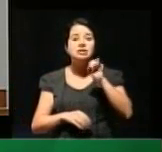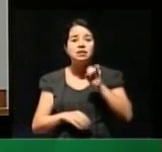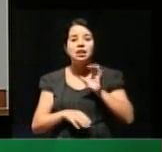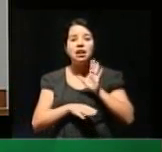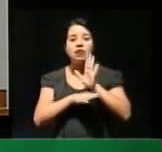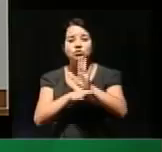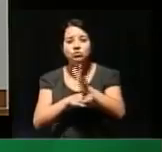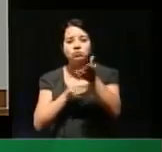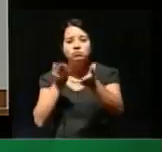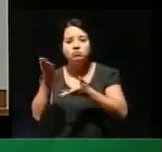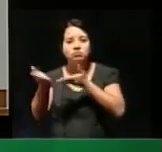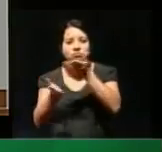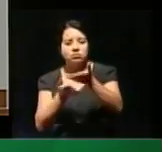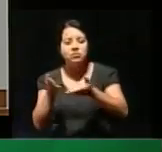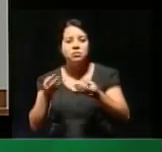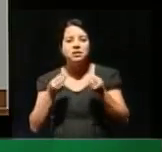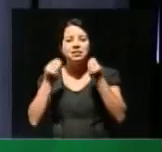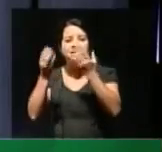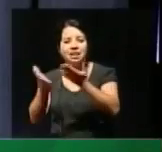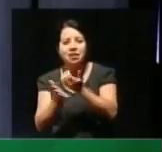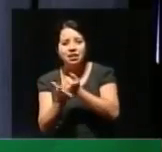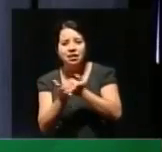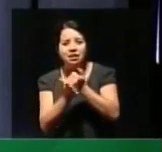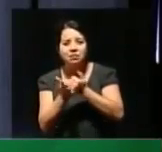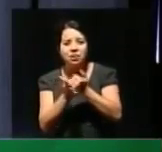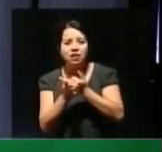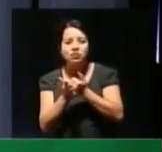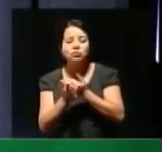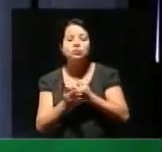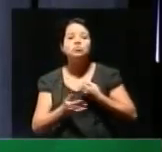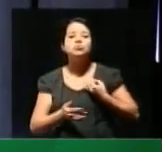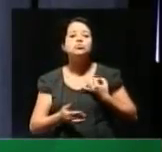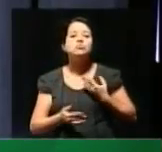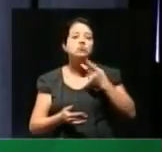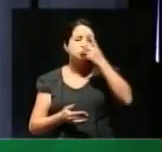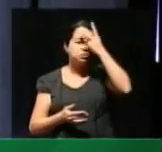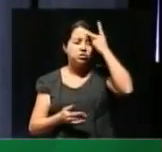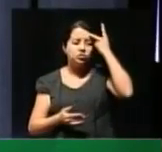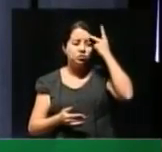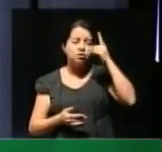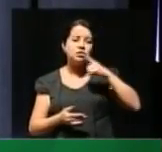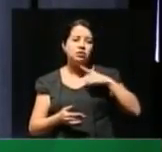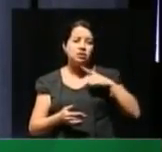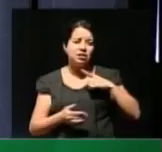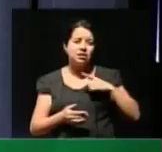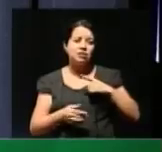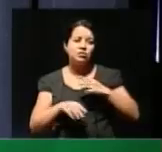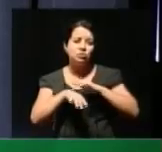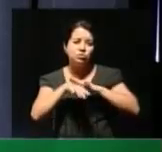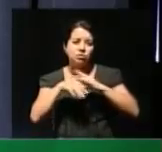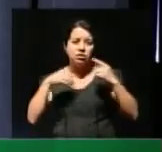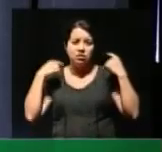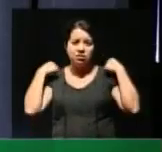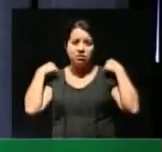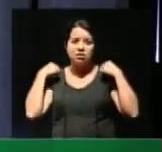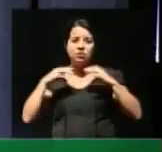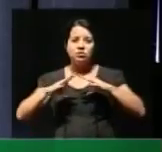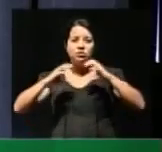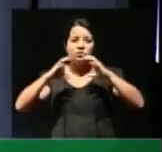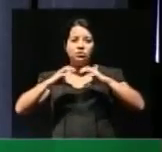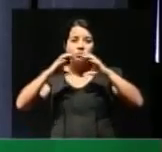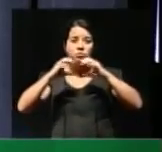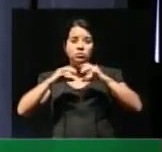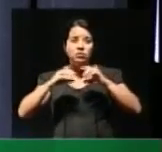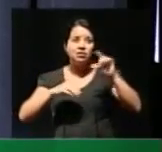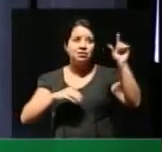do tratamento, você diminui o número de casos de tuberculose, porque as pessoas não ficam com a imunidade tão baixa que possibilita